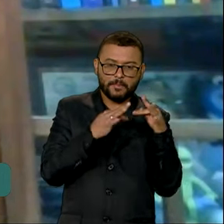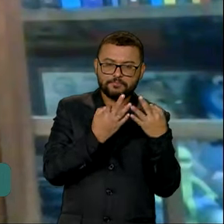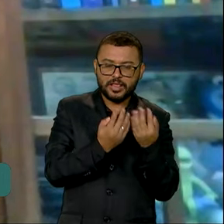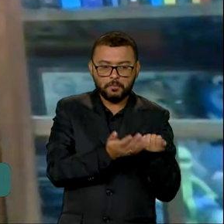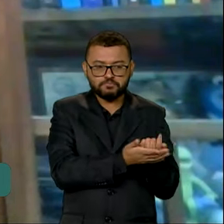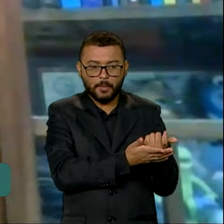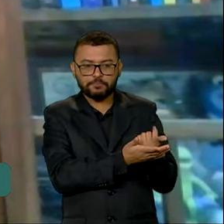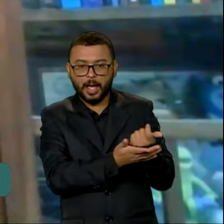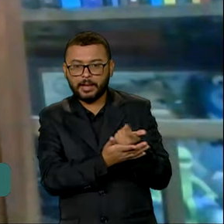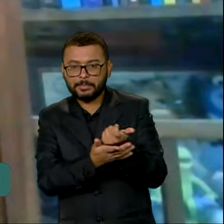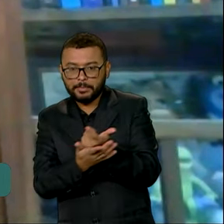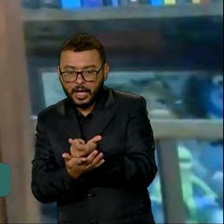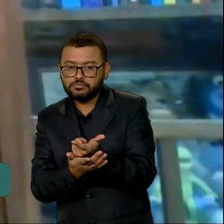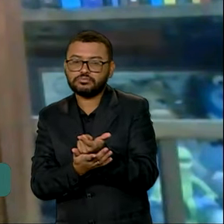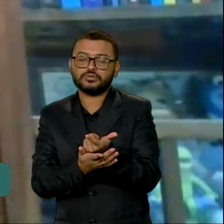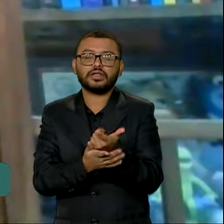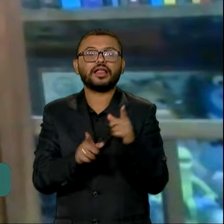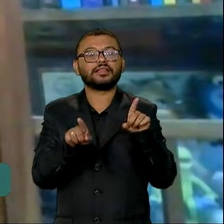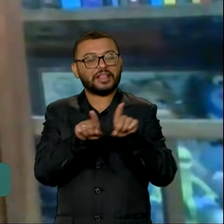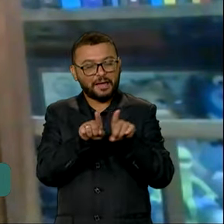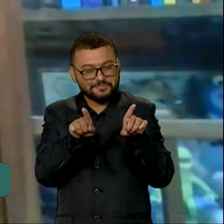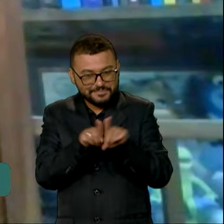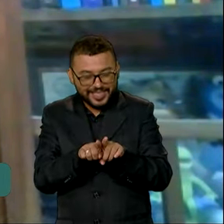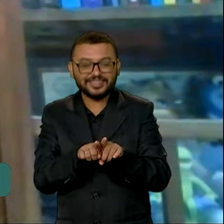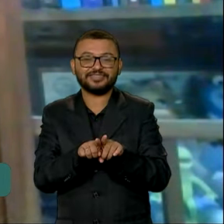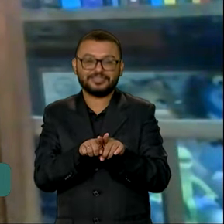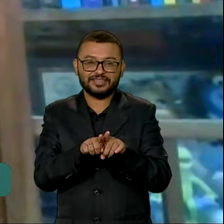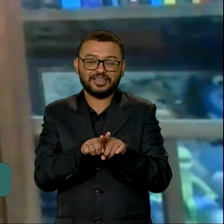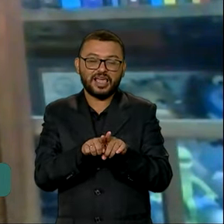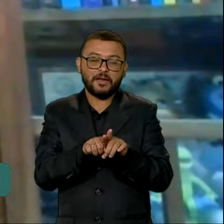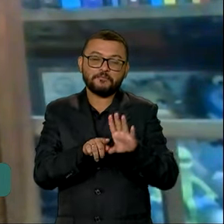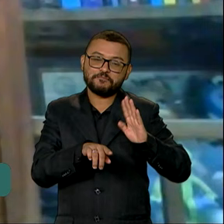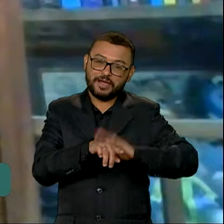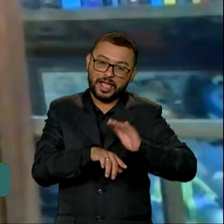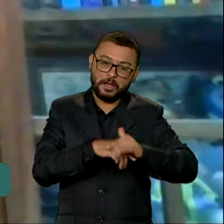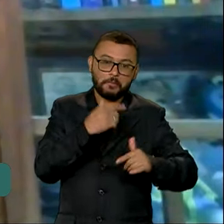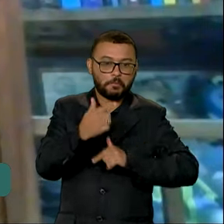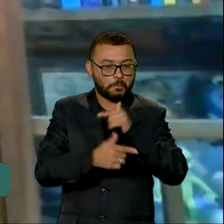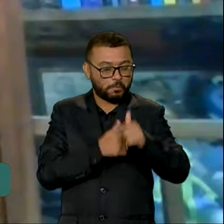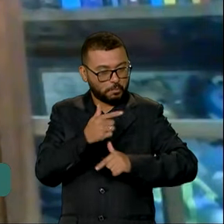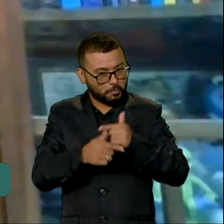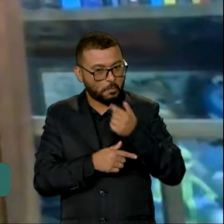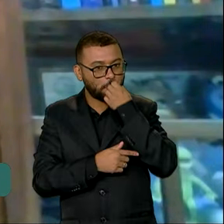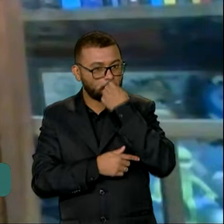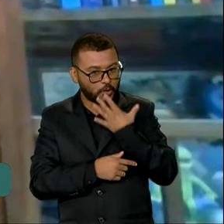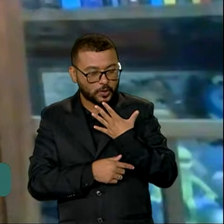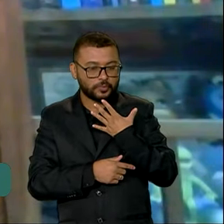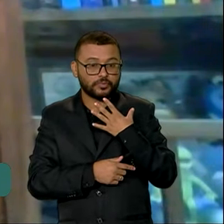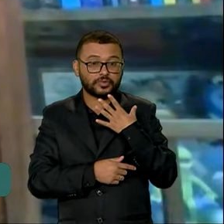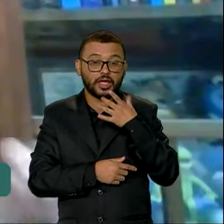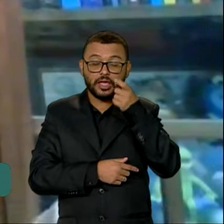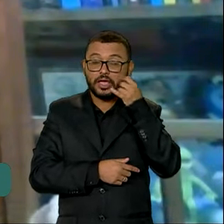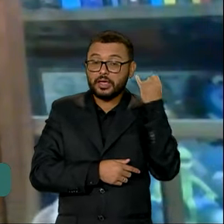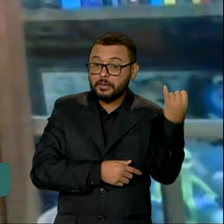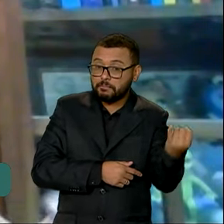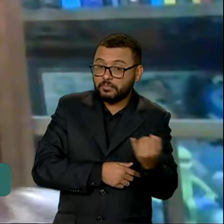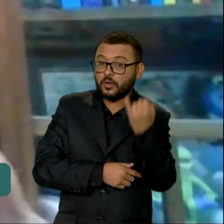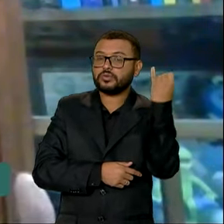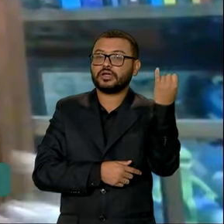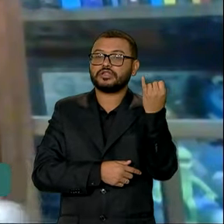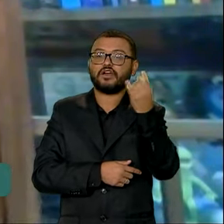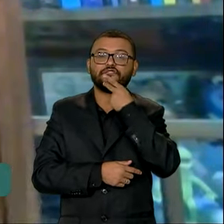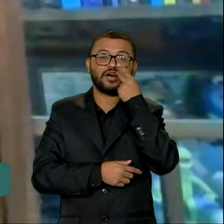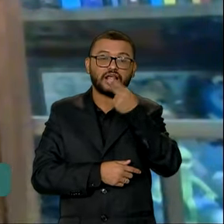famílias, que foi carregado pelo emprego. Então, é muito importante que a gente sempre destaque